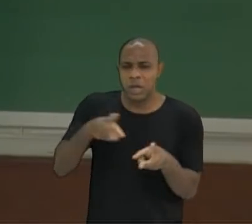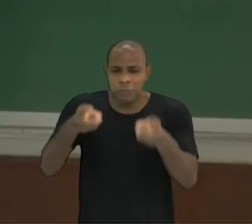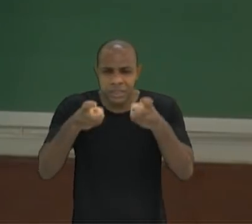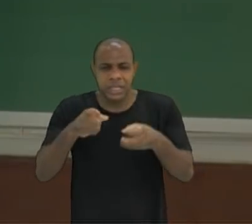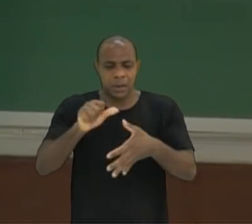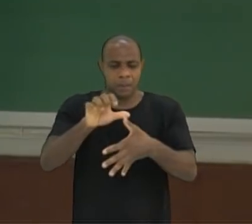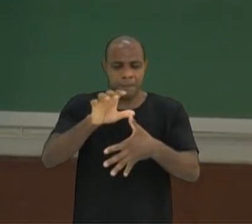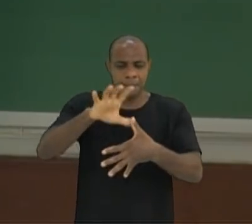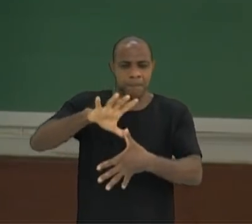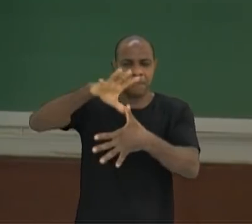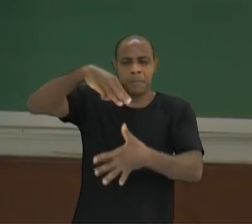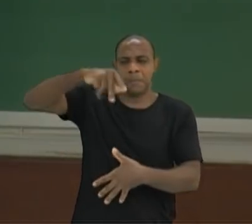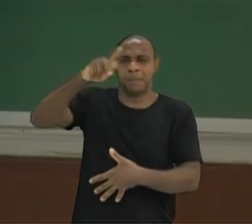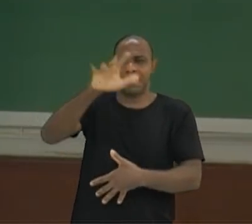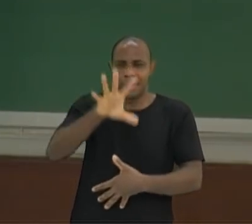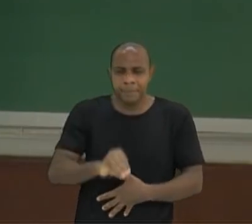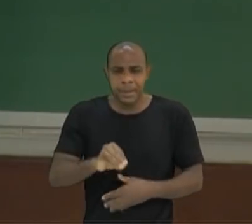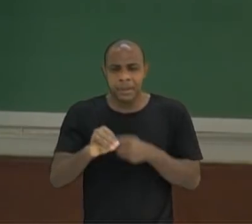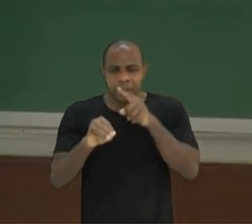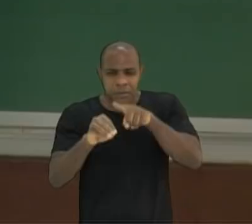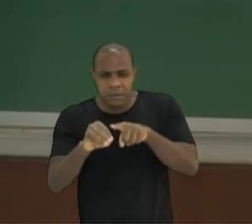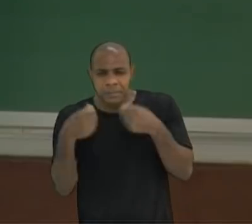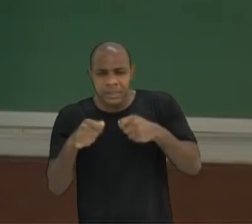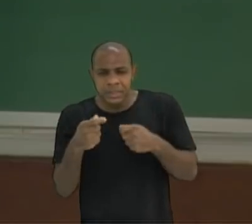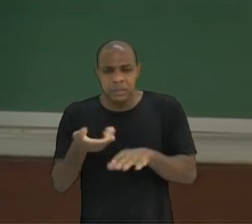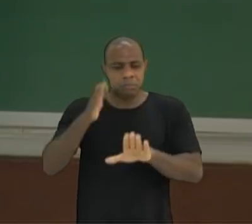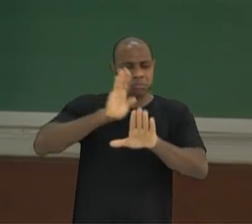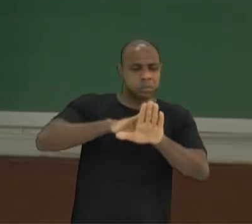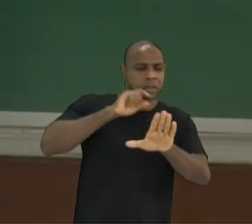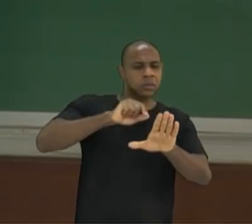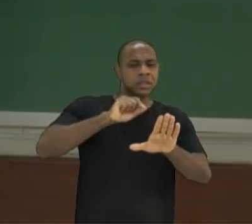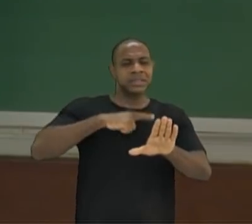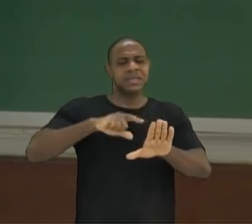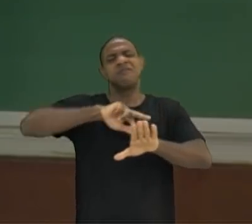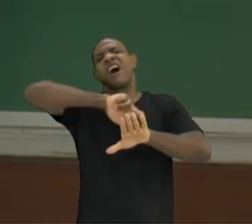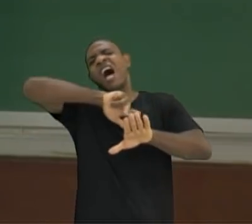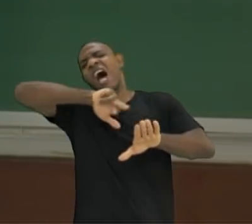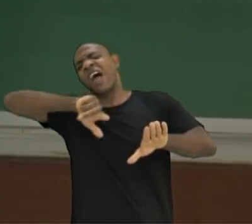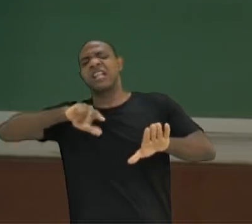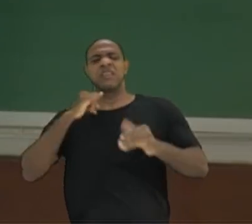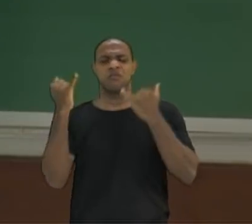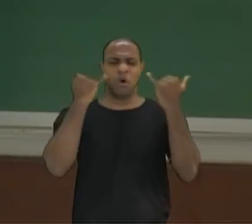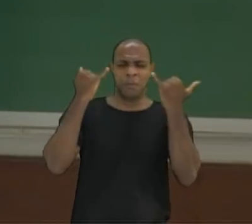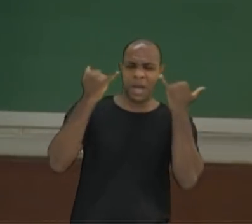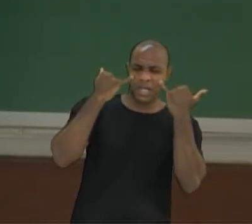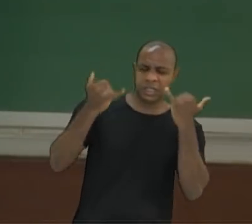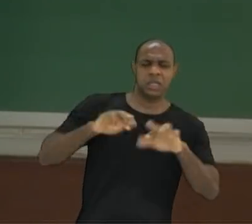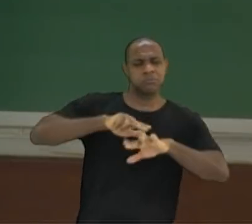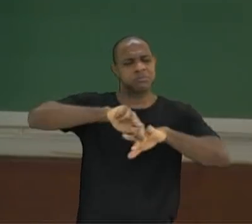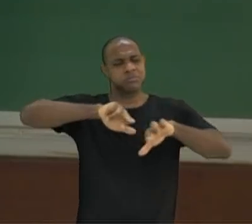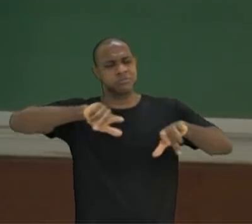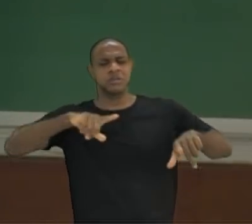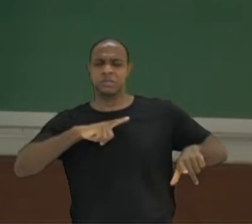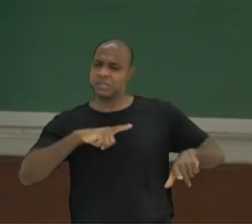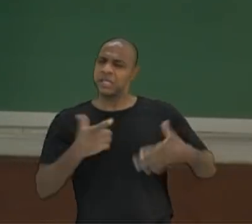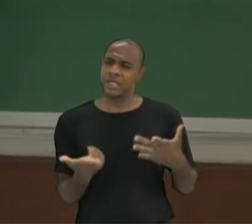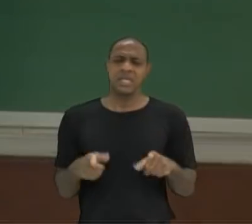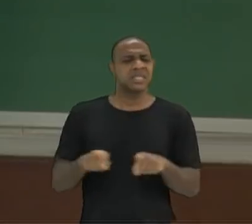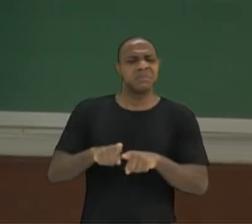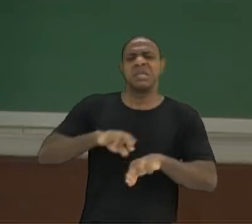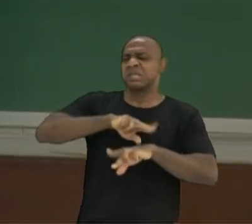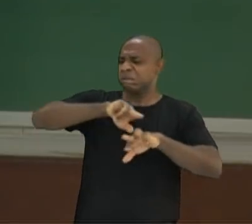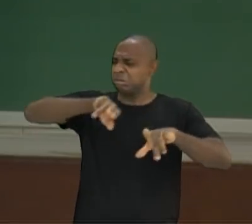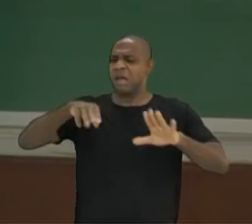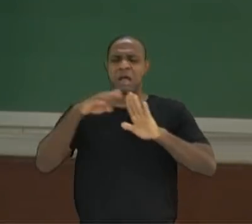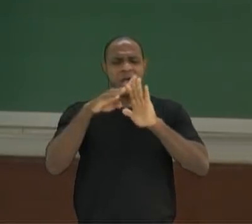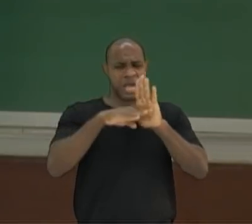mapa, eu preciso compreender que por trás daquele mapa tem uma série de informações, inclusive também uma série de